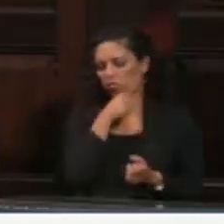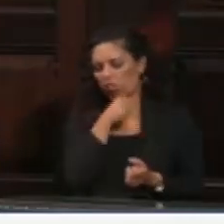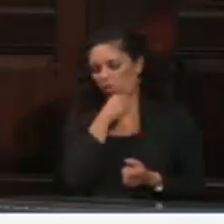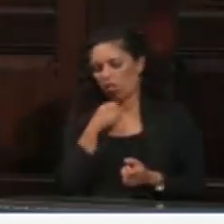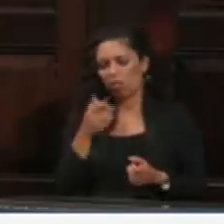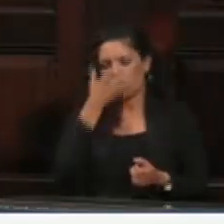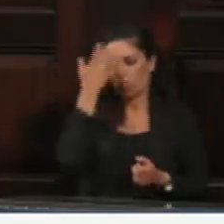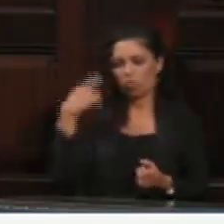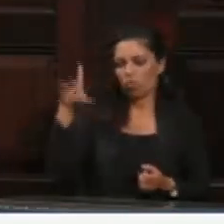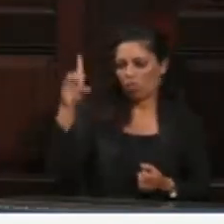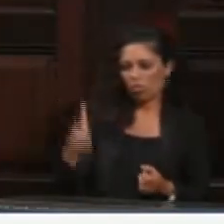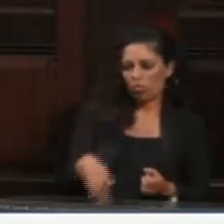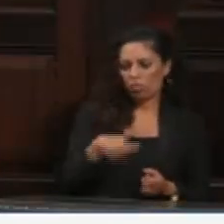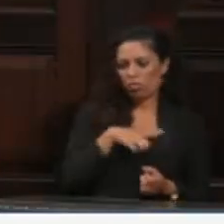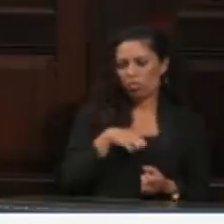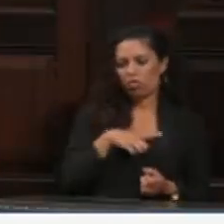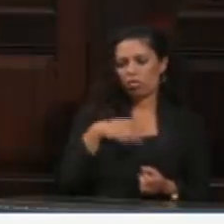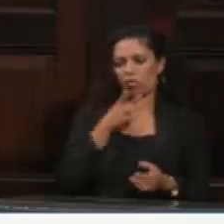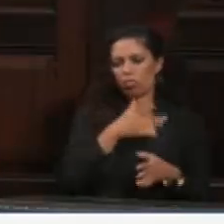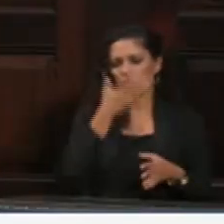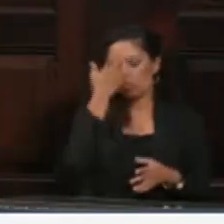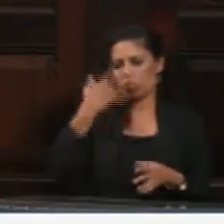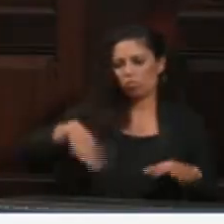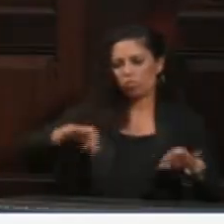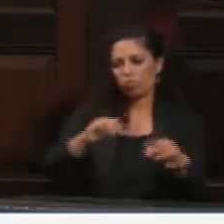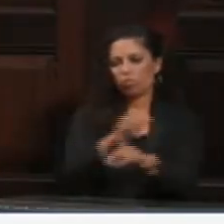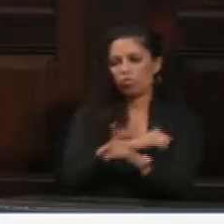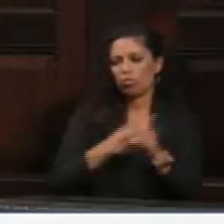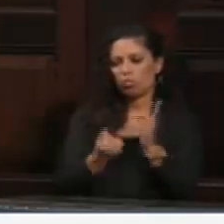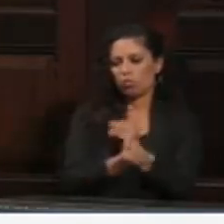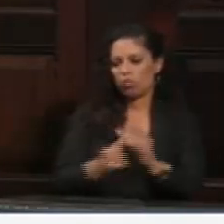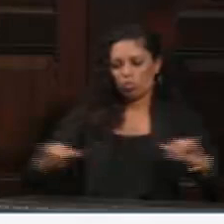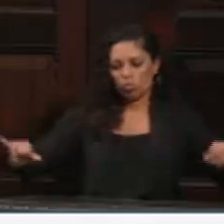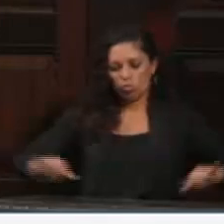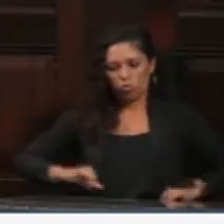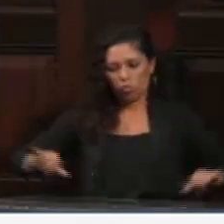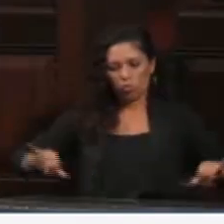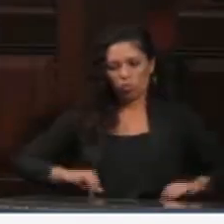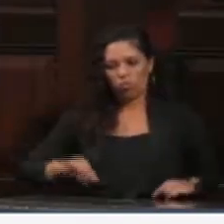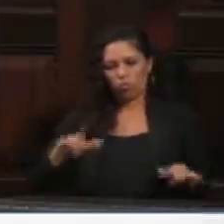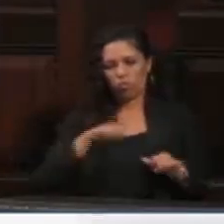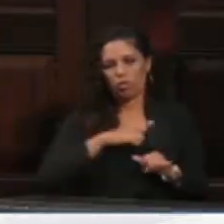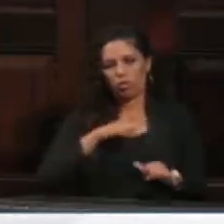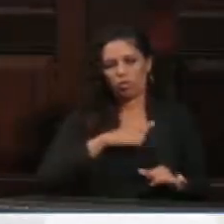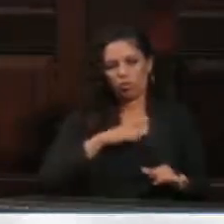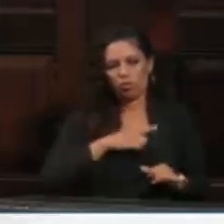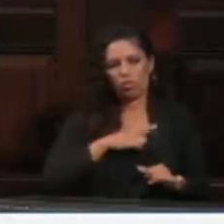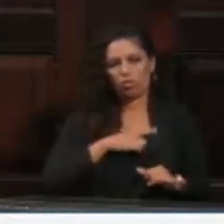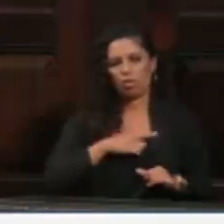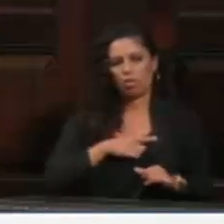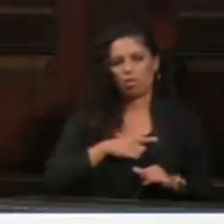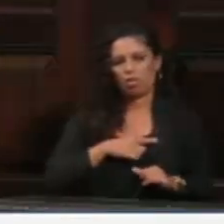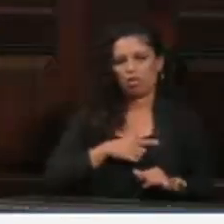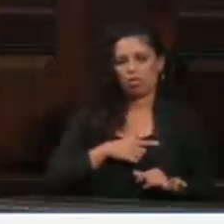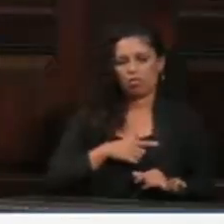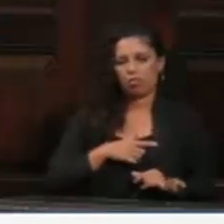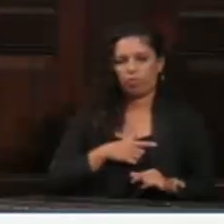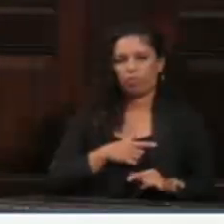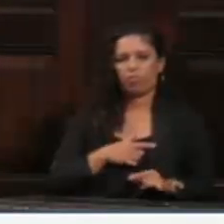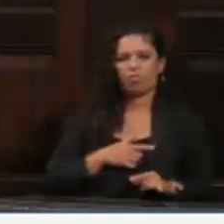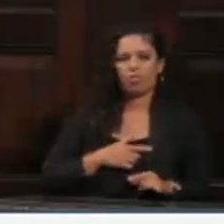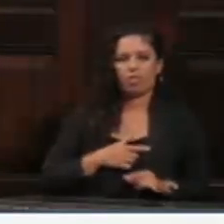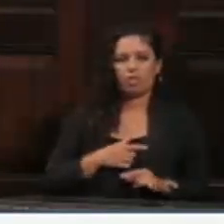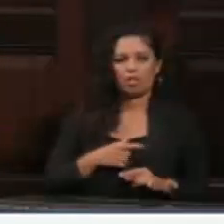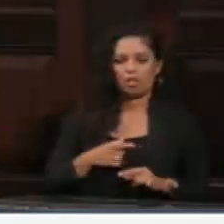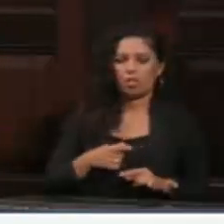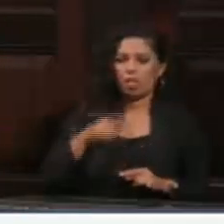deficientes e toda a população que utiliza um sistema de transporte urbano, que no caso é oferecido pela Supervia, que é uma concessão. Então,